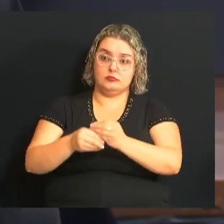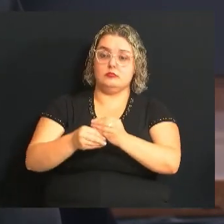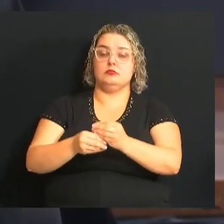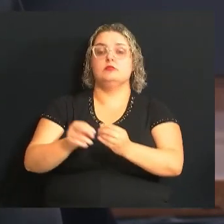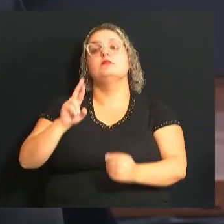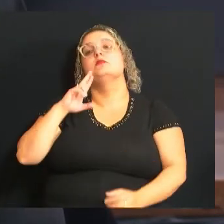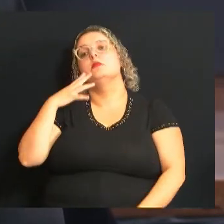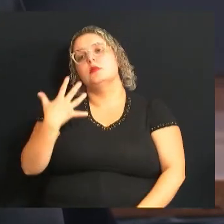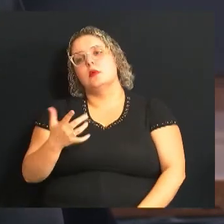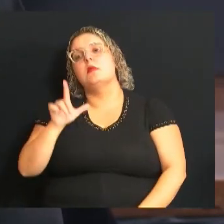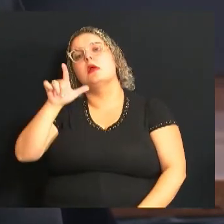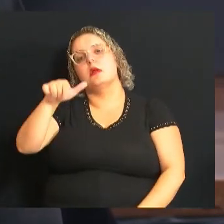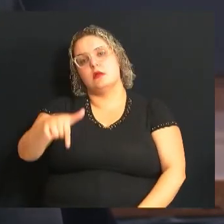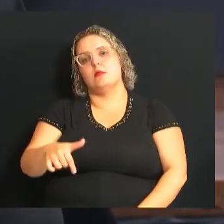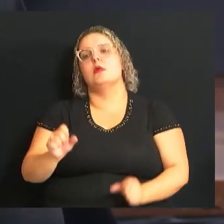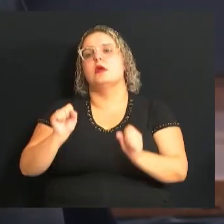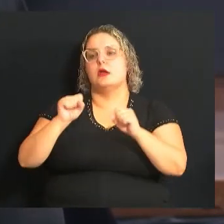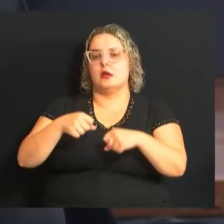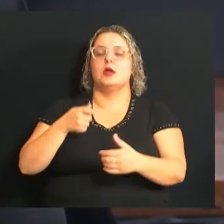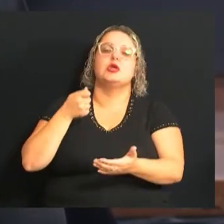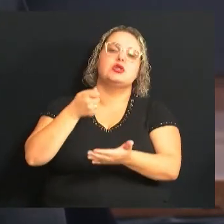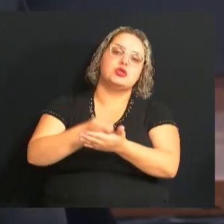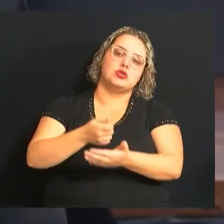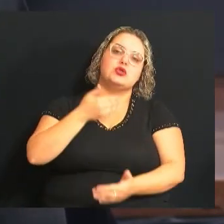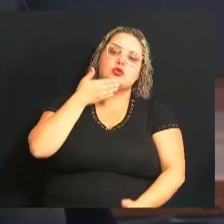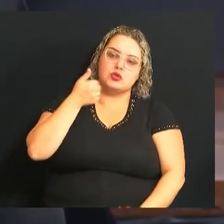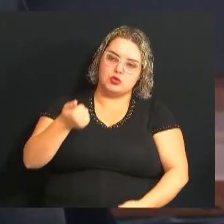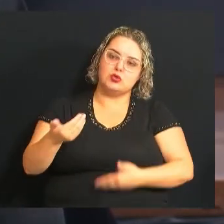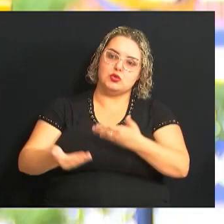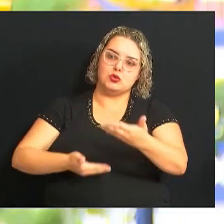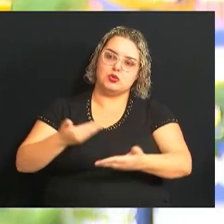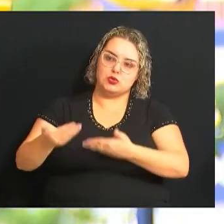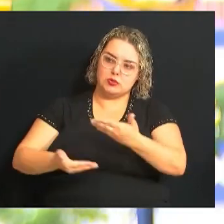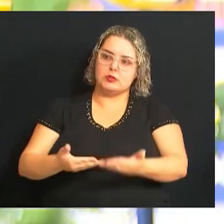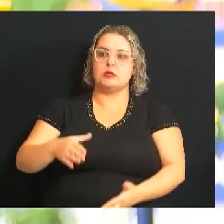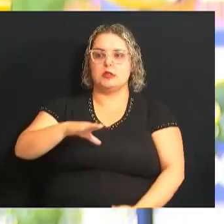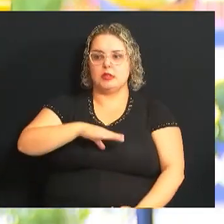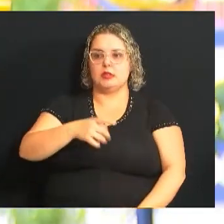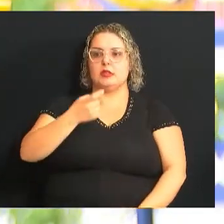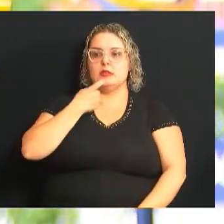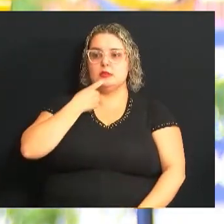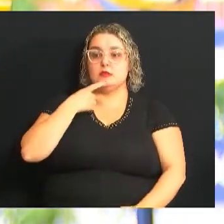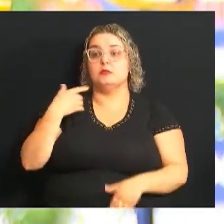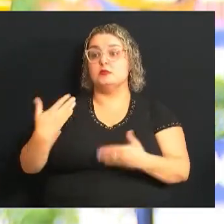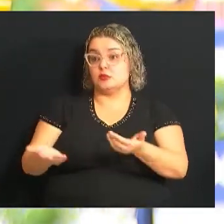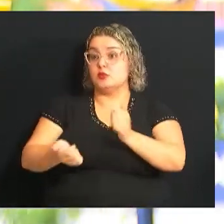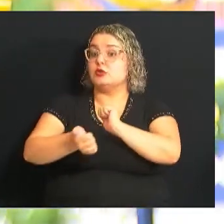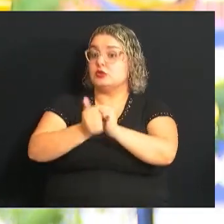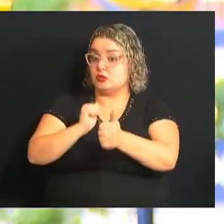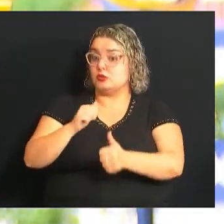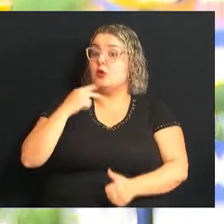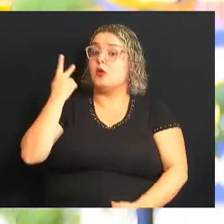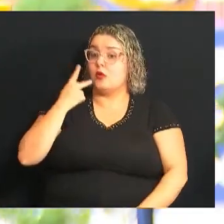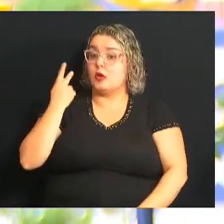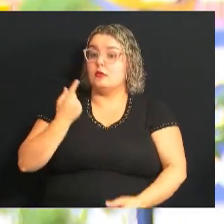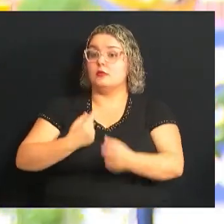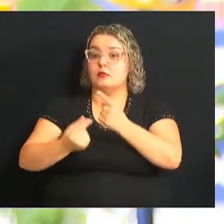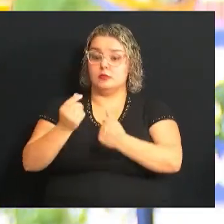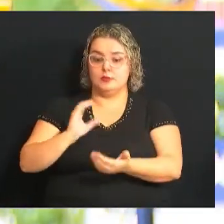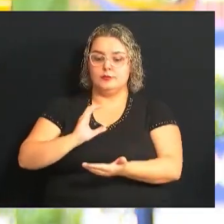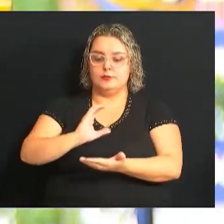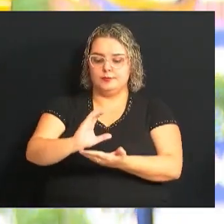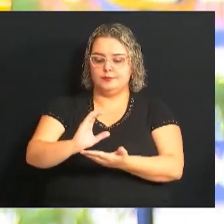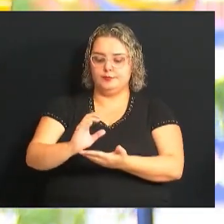para aí sim nós exigirmos uma melhora no serviço da saúde em Campinas. No esporte, o vereador destinou verba para